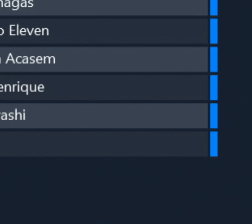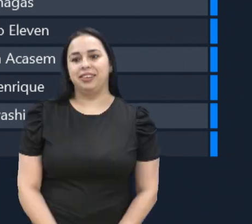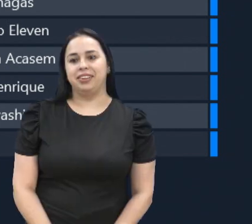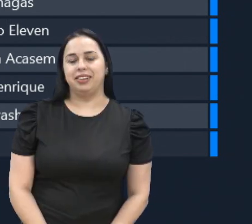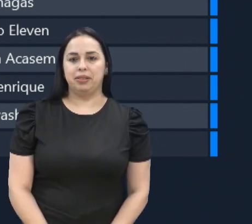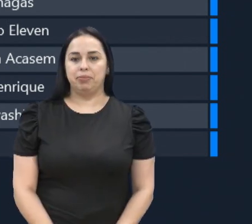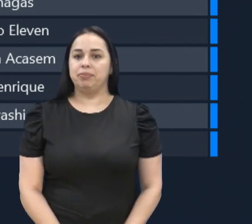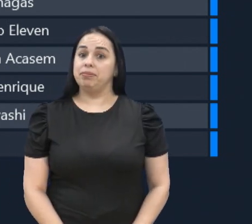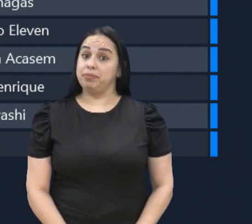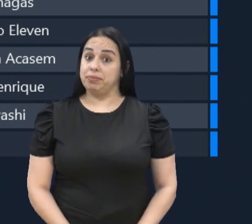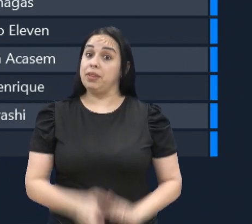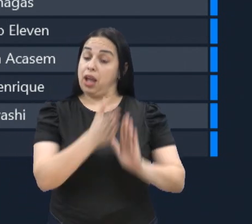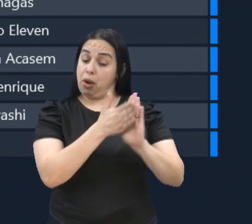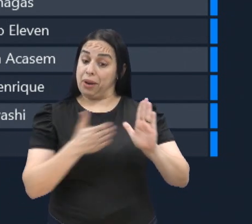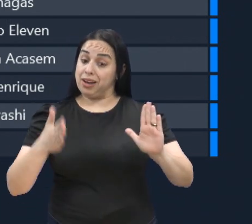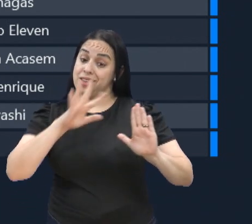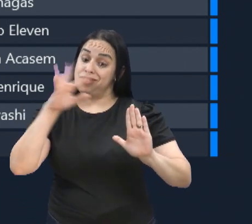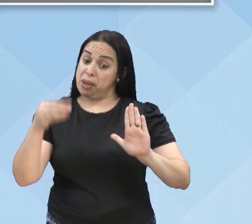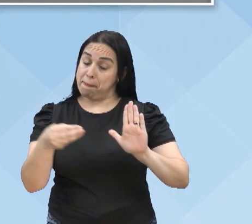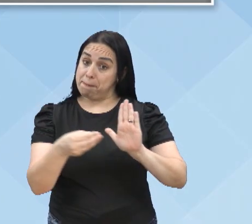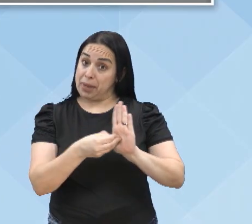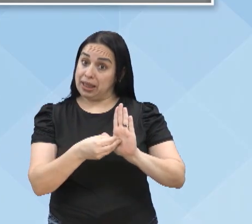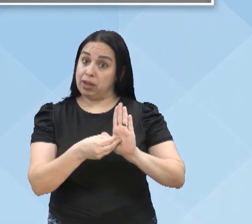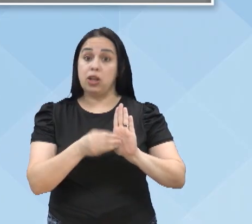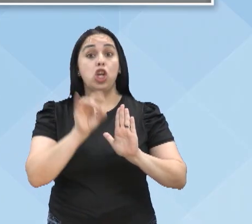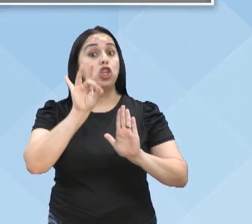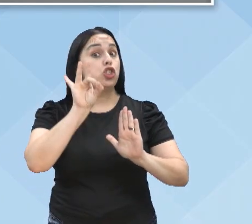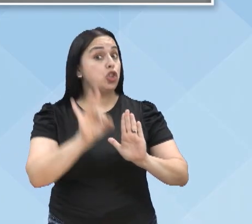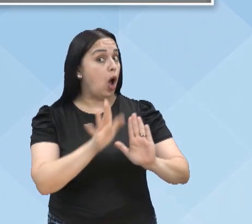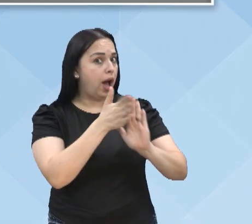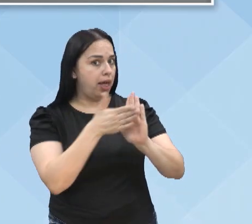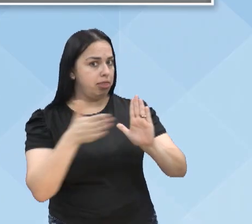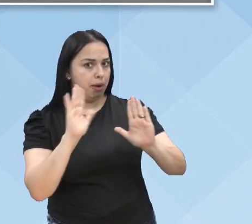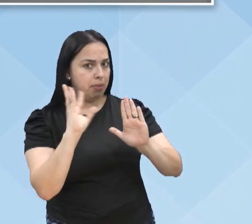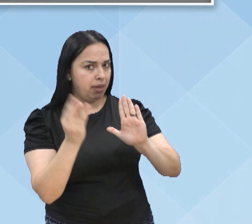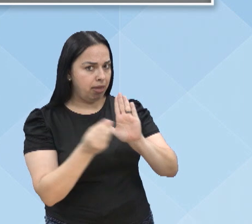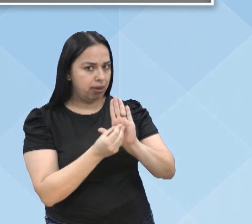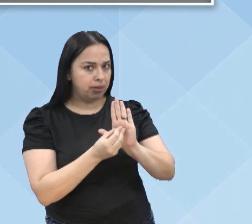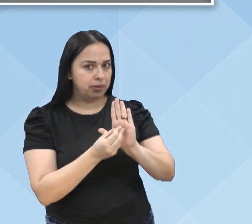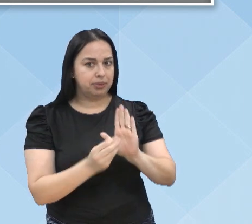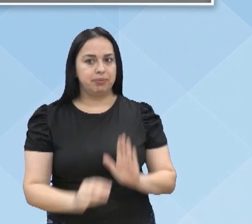É uma tramitação de emenda, vereador. Só a tramitação da emenda.